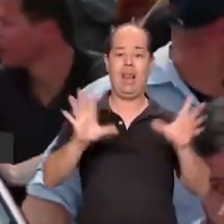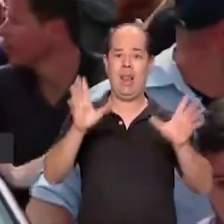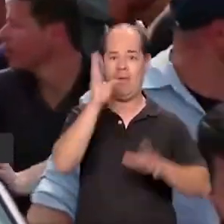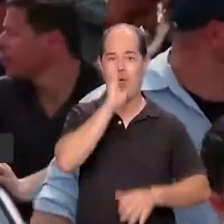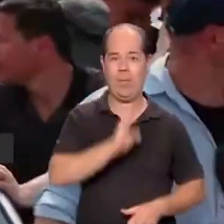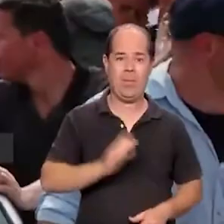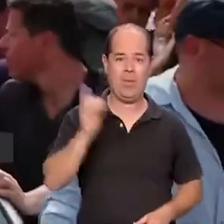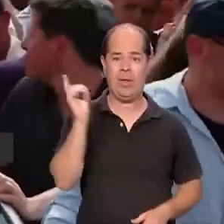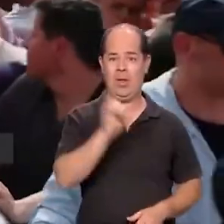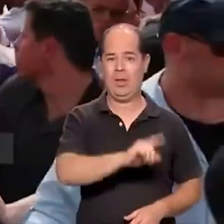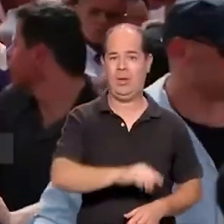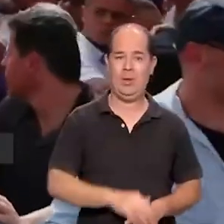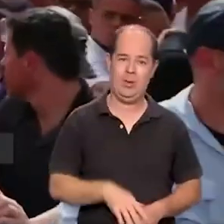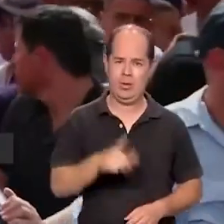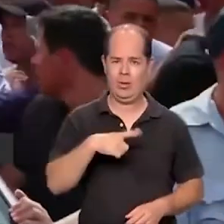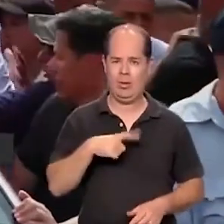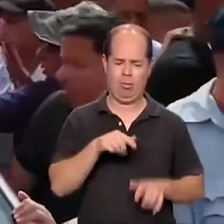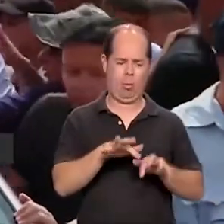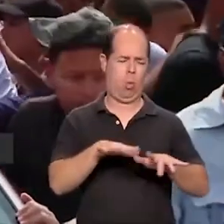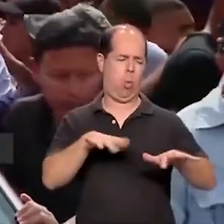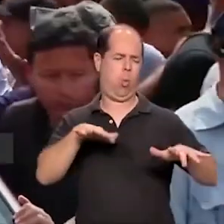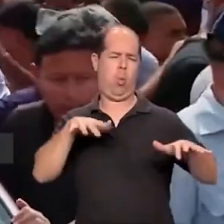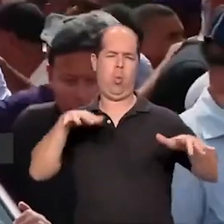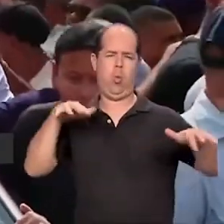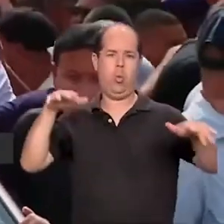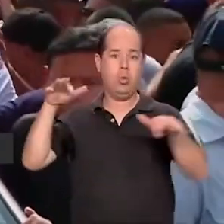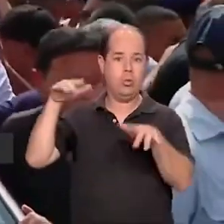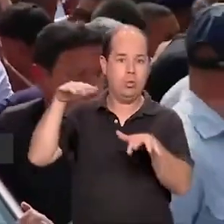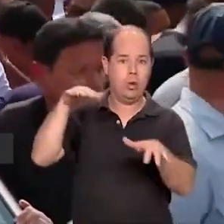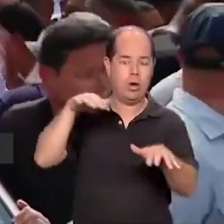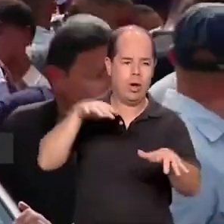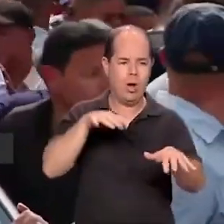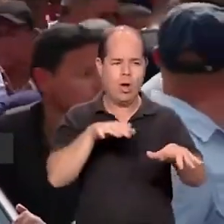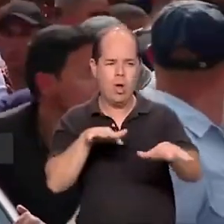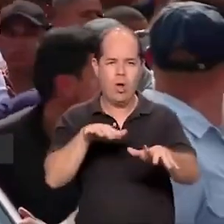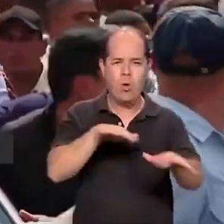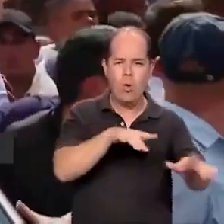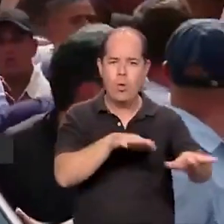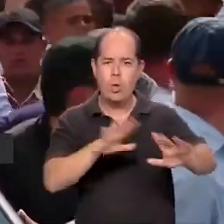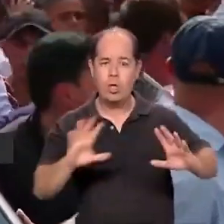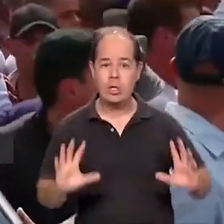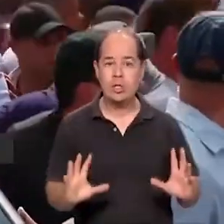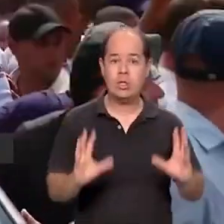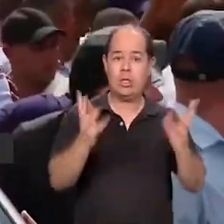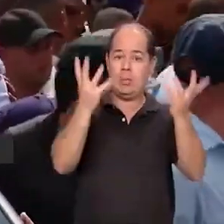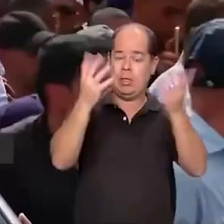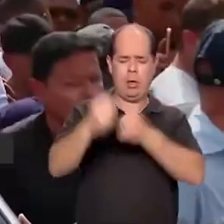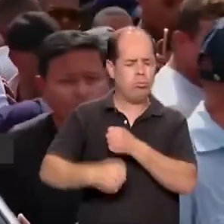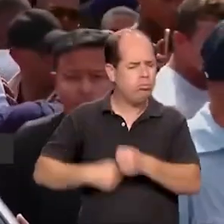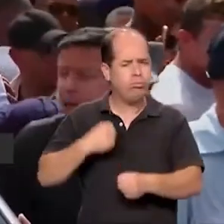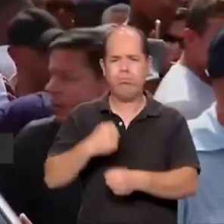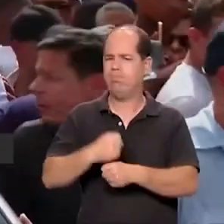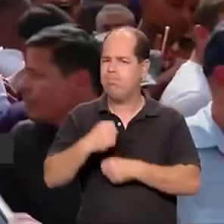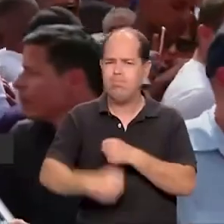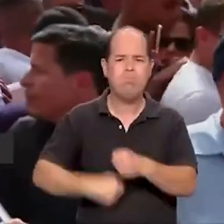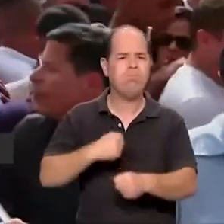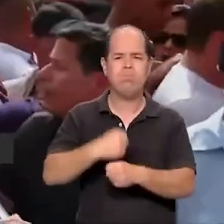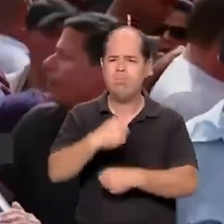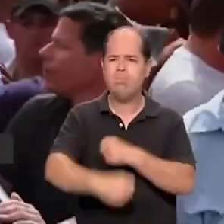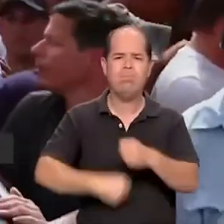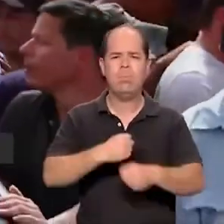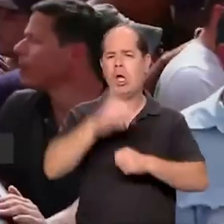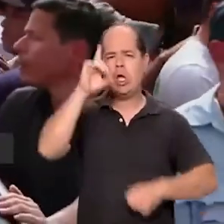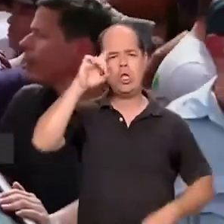Essa multidão que acompanha essas celebrações que ocorrem todos os anos, uma data muito